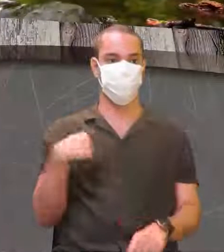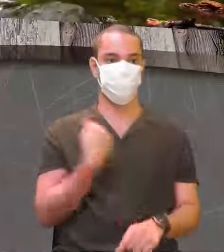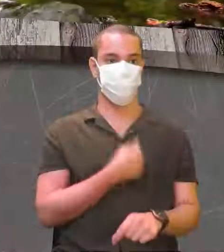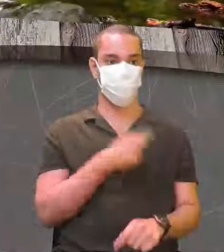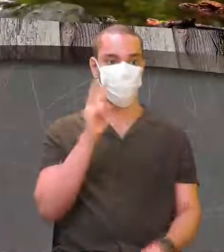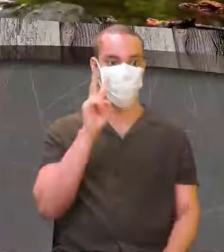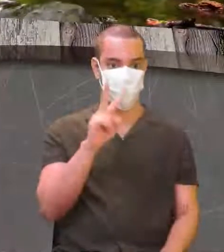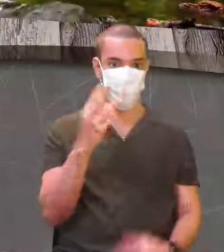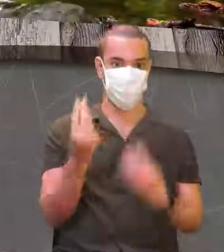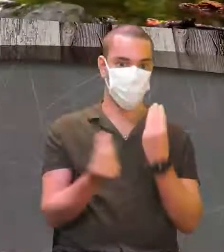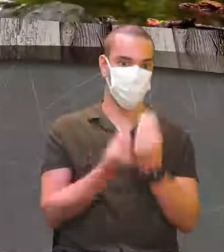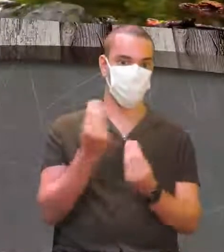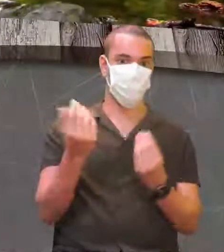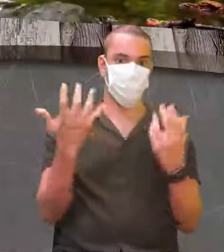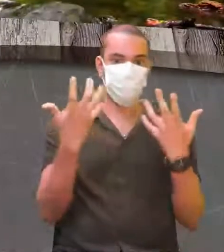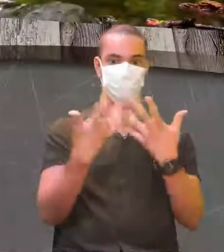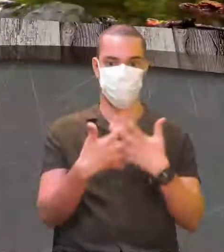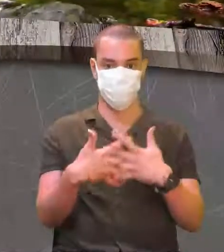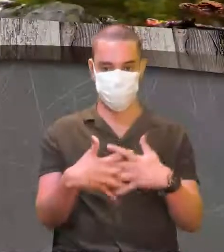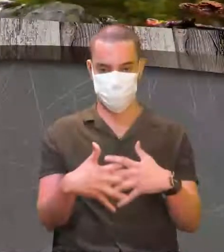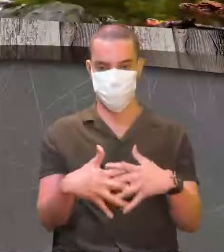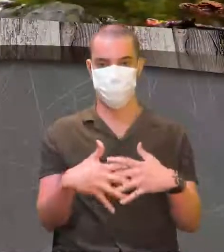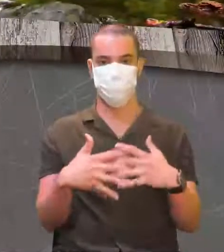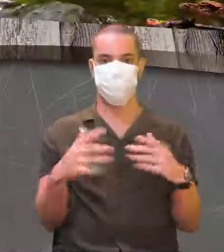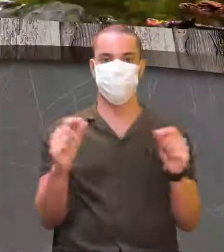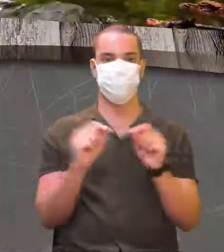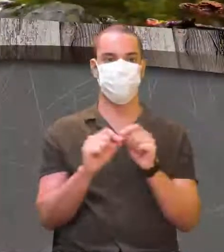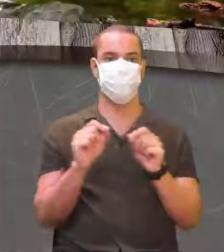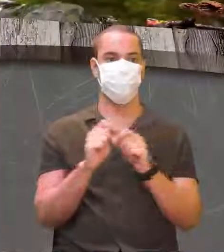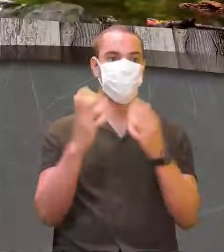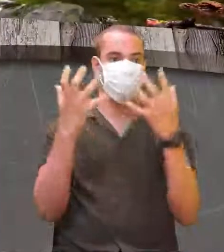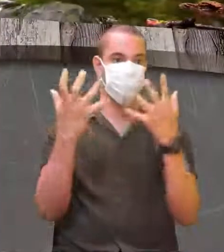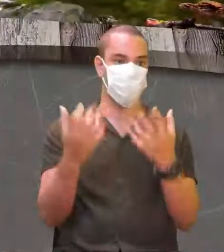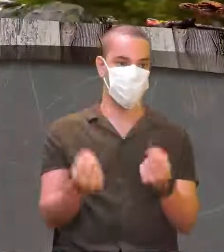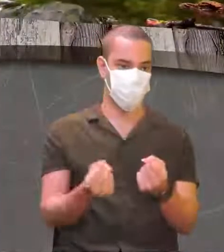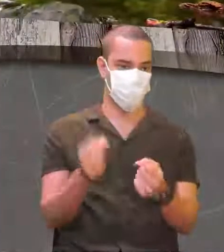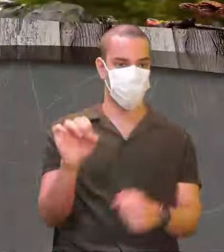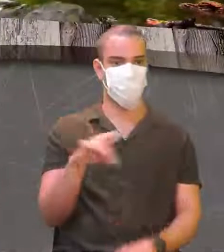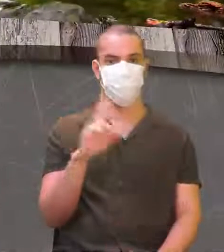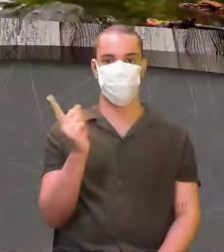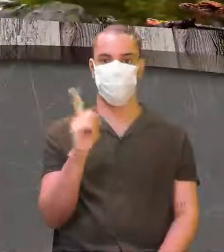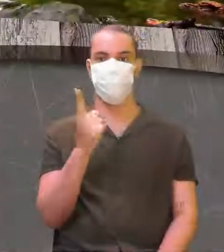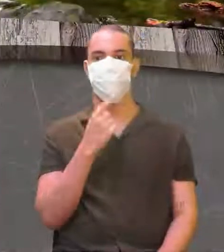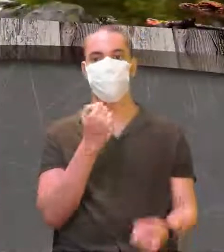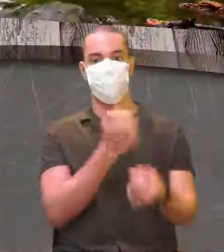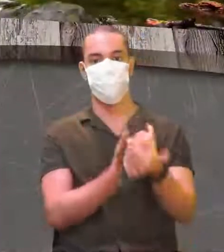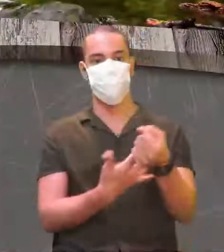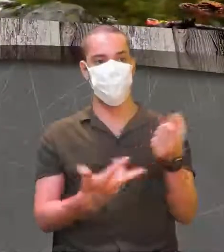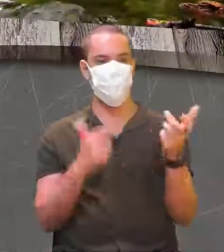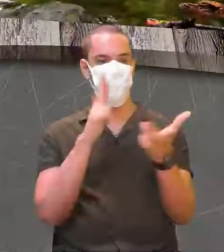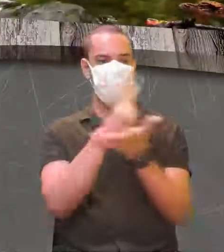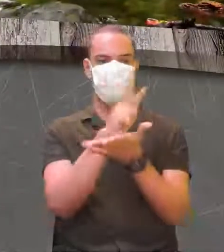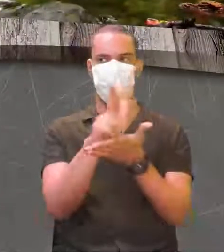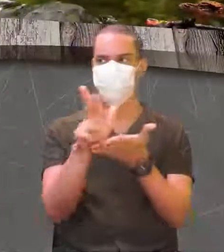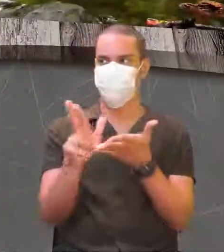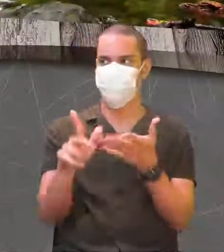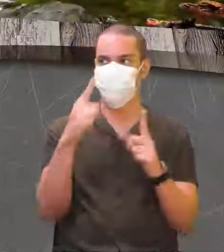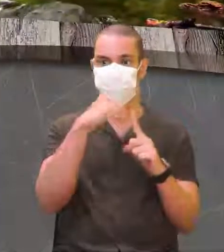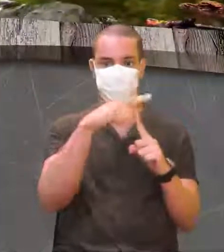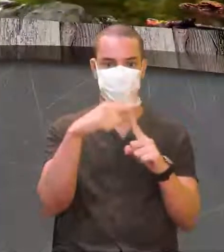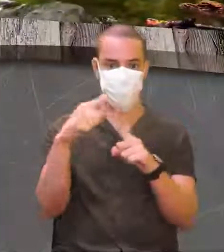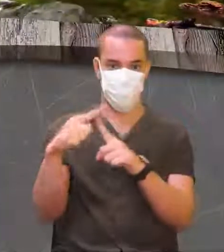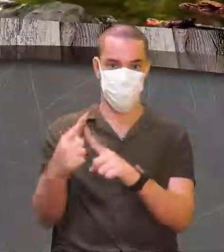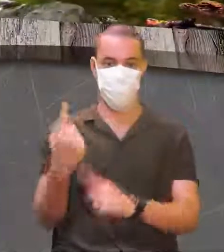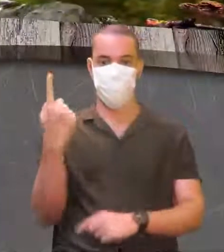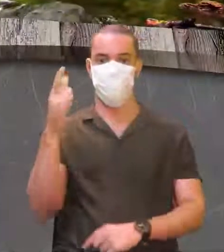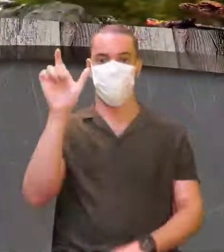questão de como funciona aí a questão da aceitação, né? Dos sangues, dos diferentes tipos sanguíneos